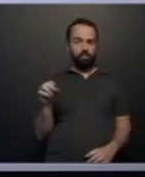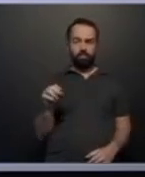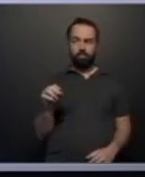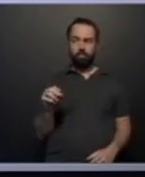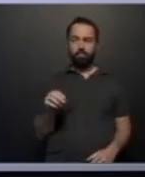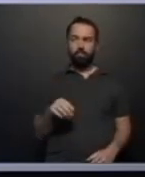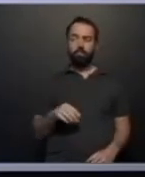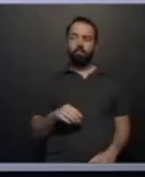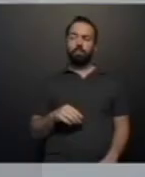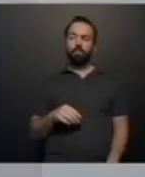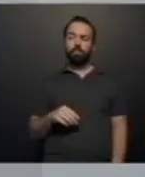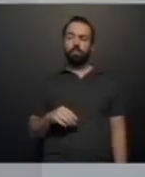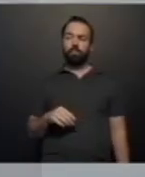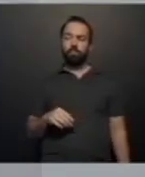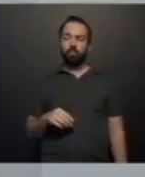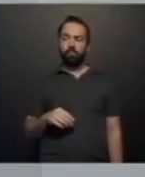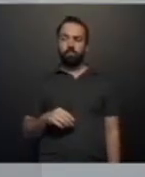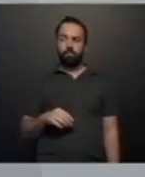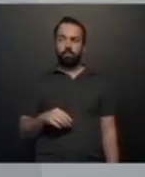4 letras.